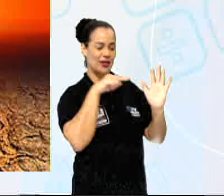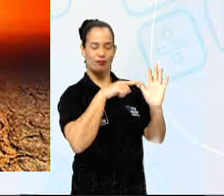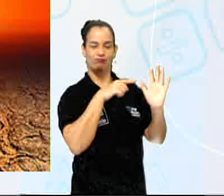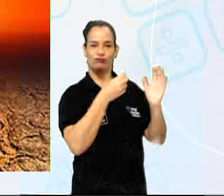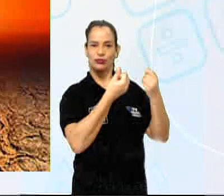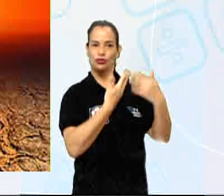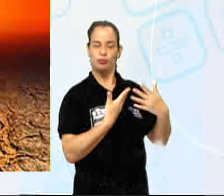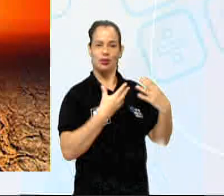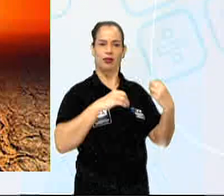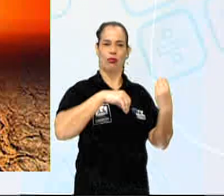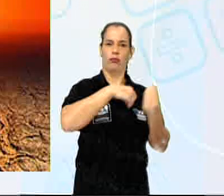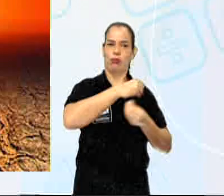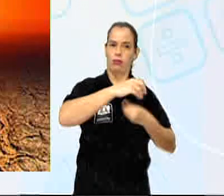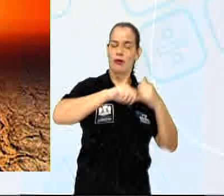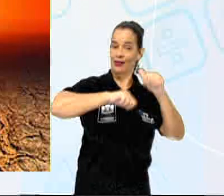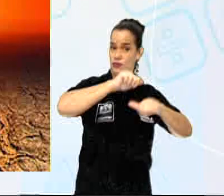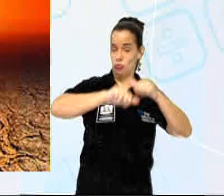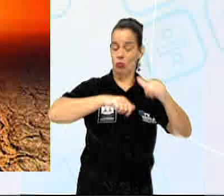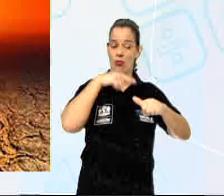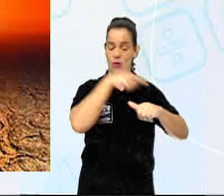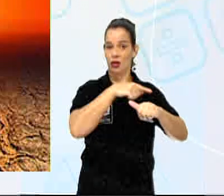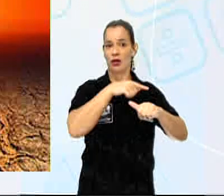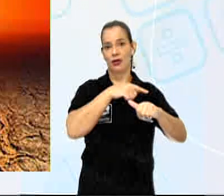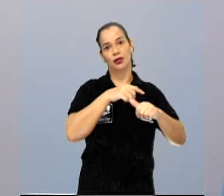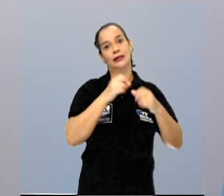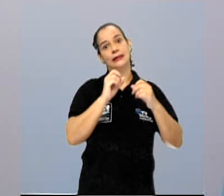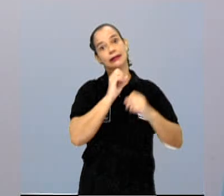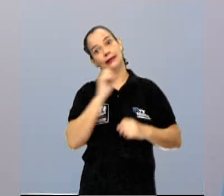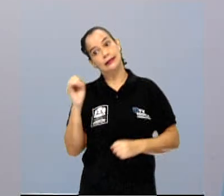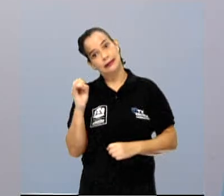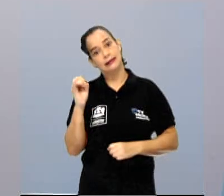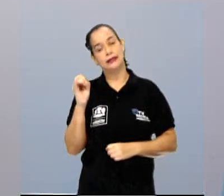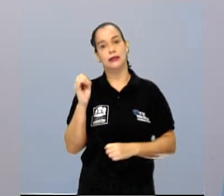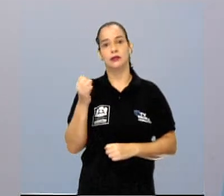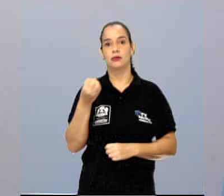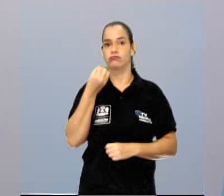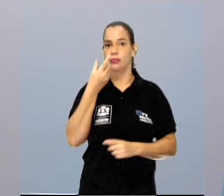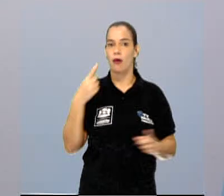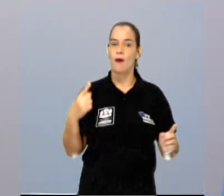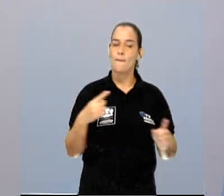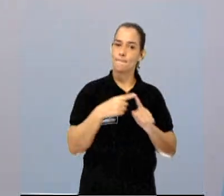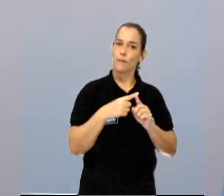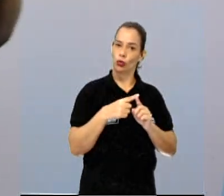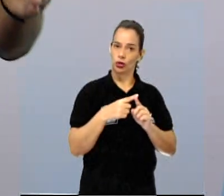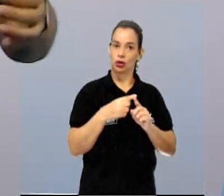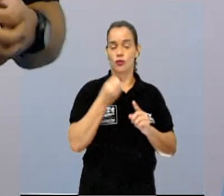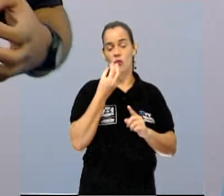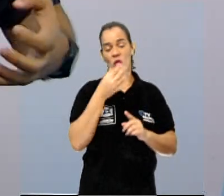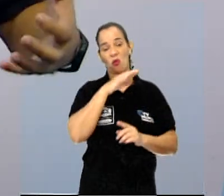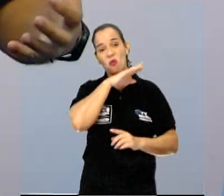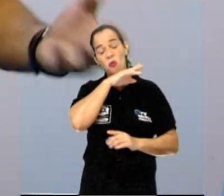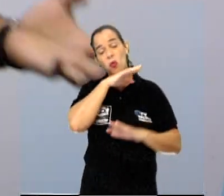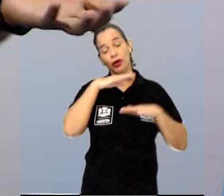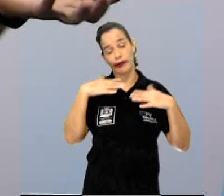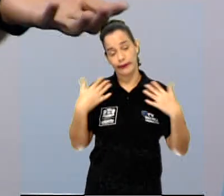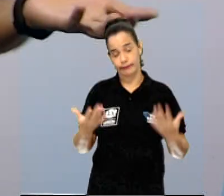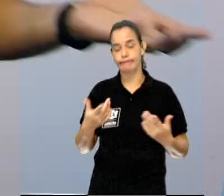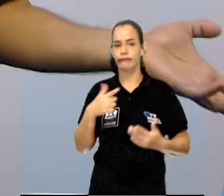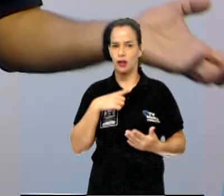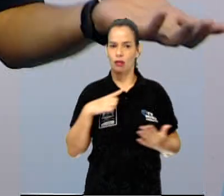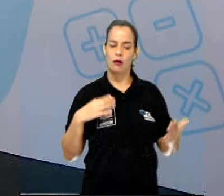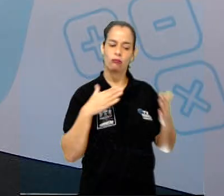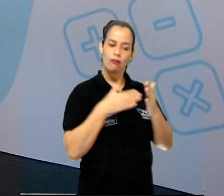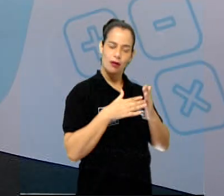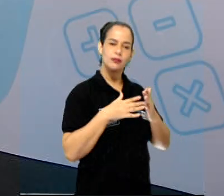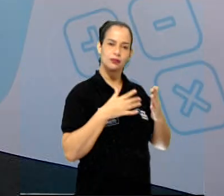podem ser de caráter positivo ou negativo. Portanto, existem impactos ambientais positivos.